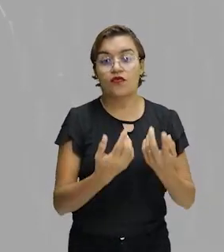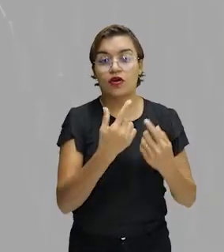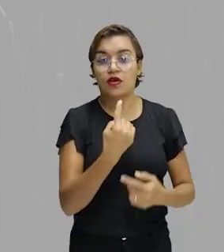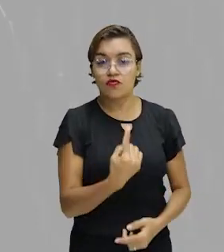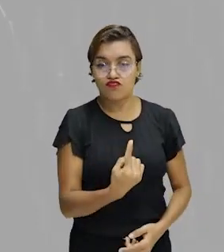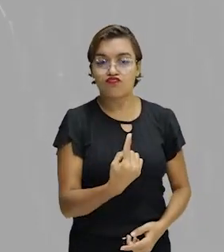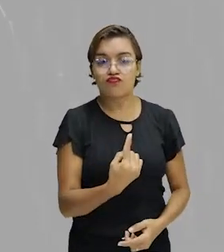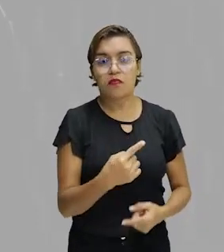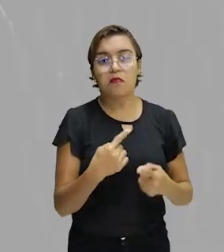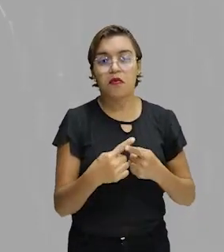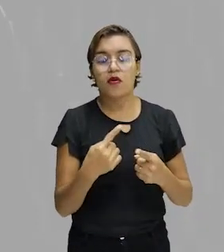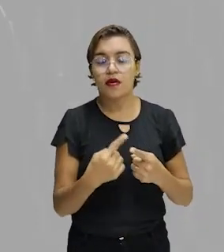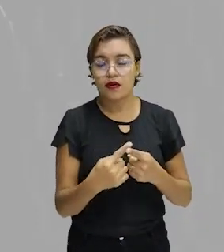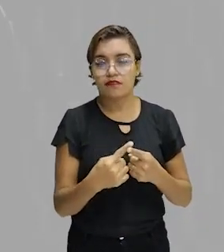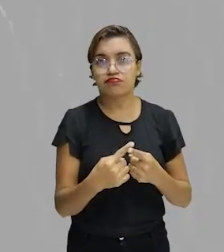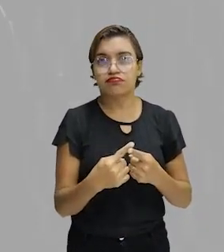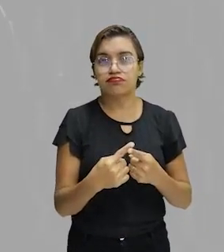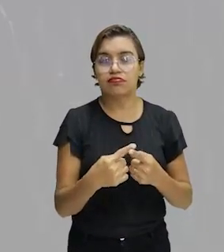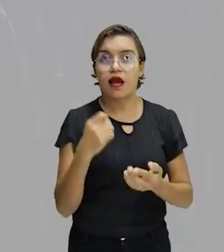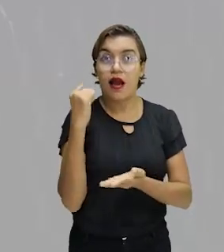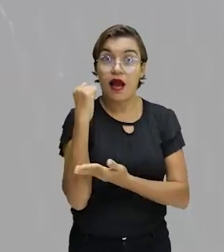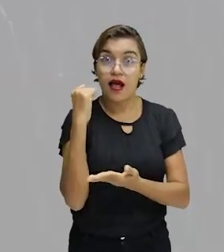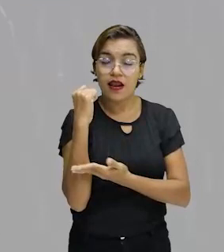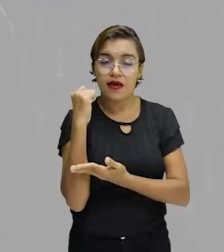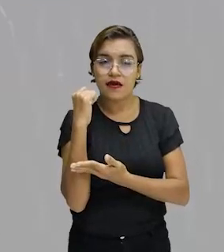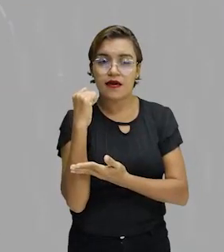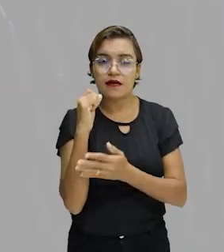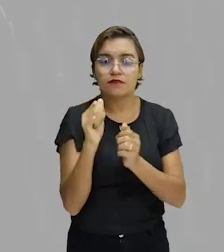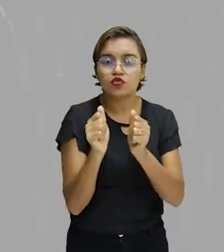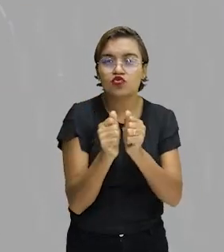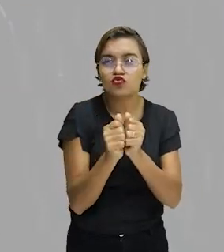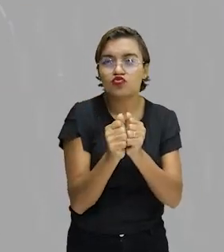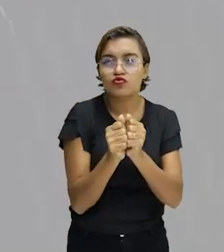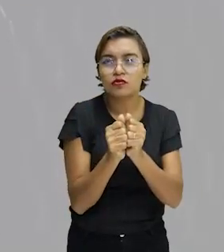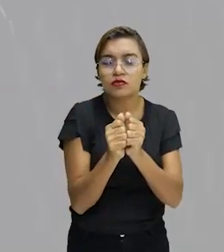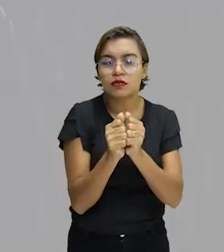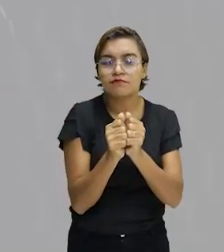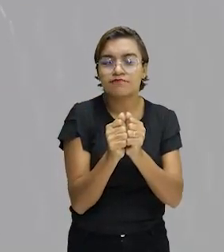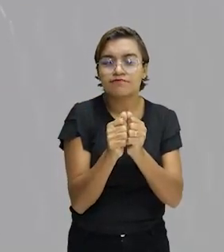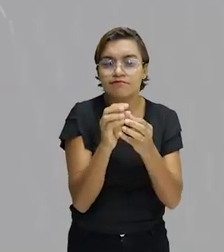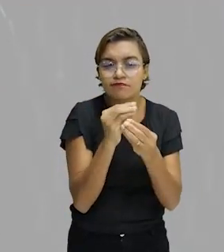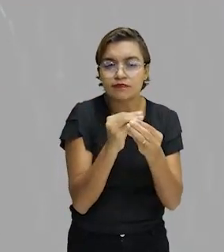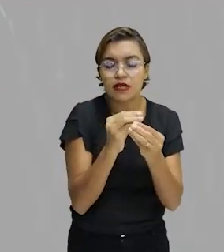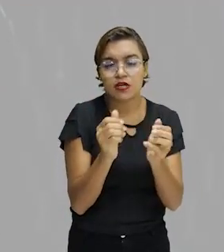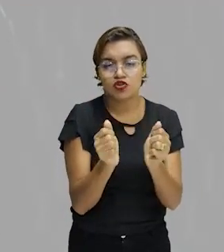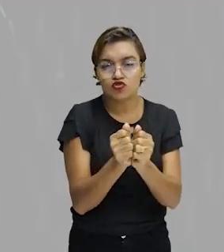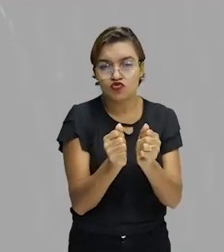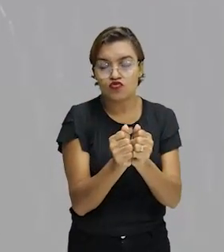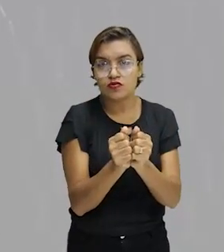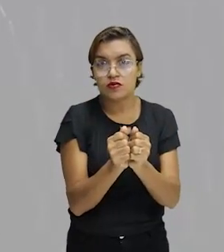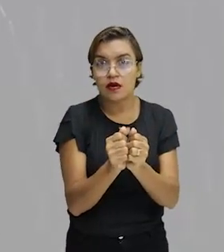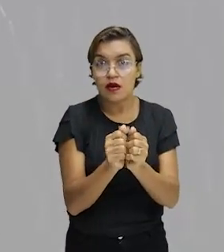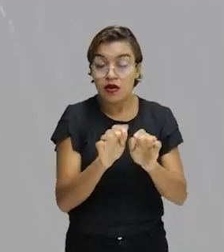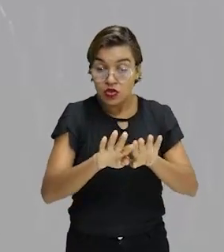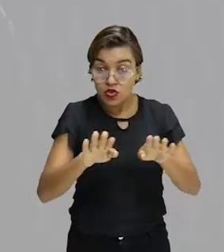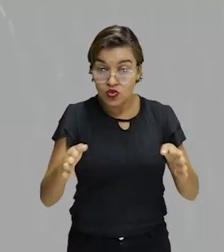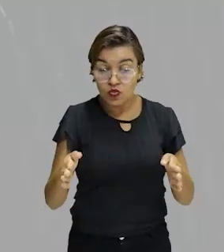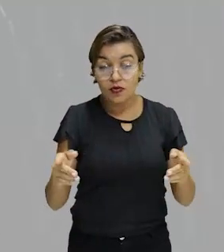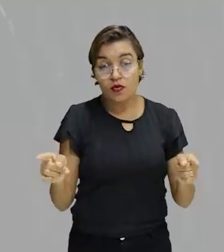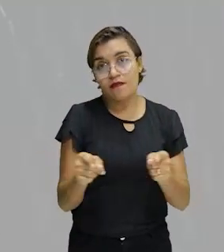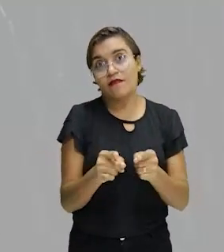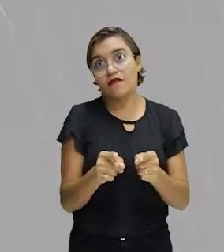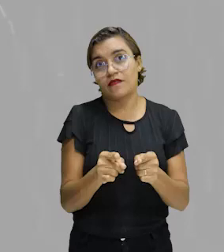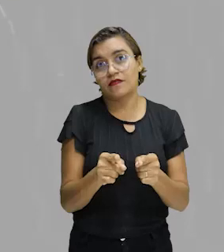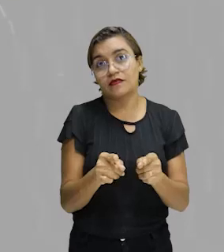lenha está mais compactada. Gente, estando mais compactado, isso vai gerar o quê? Uma menor superfície de contato. Também